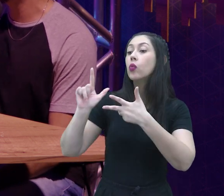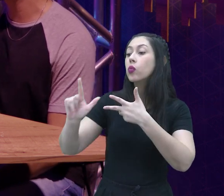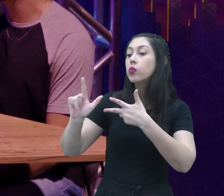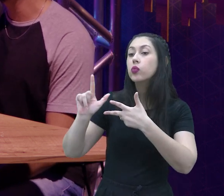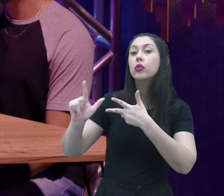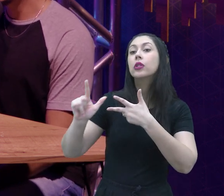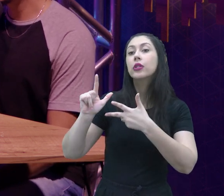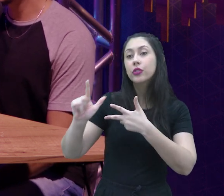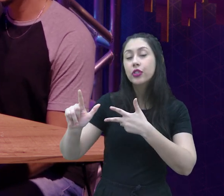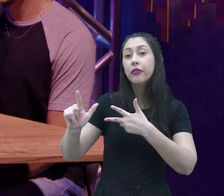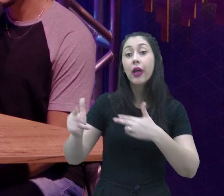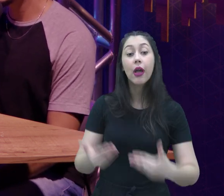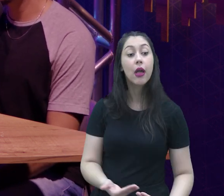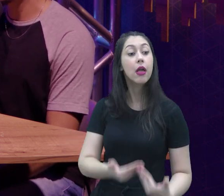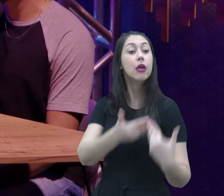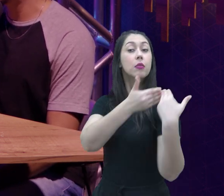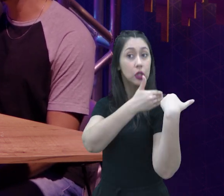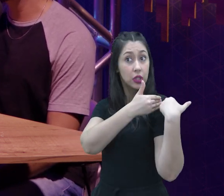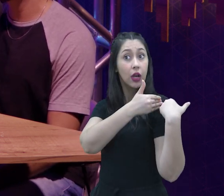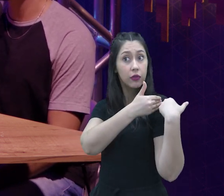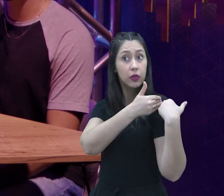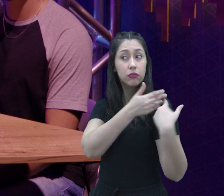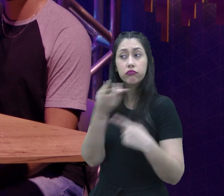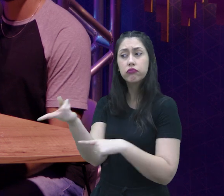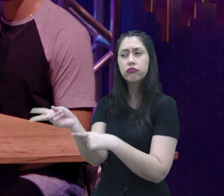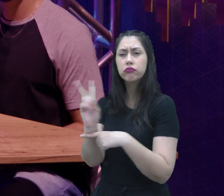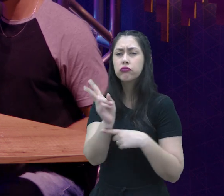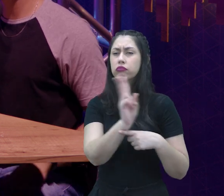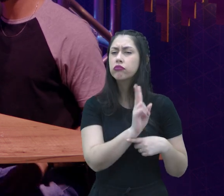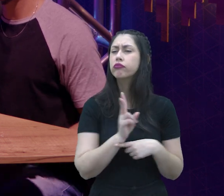ele tem esse papel